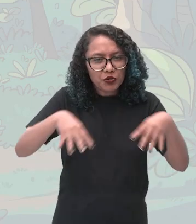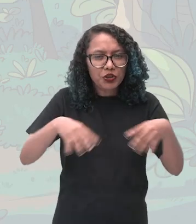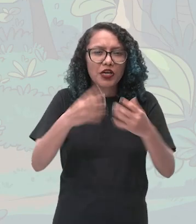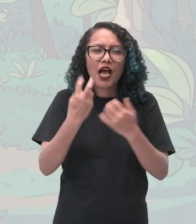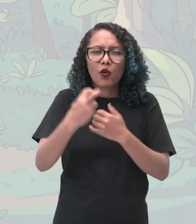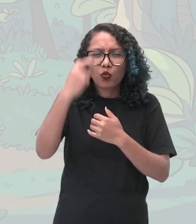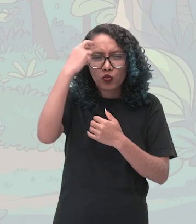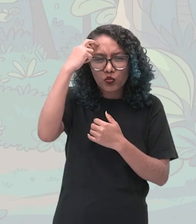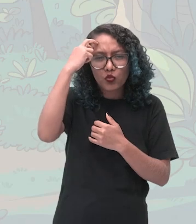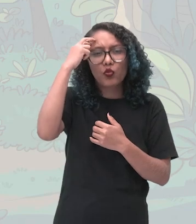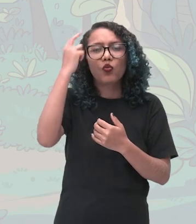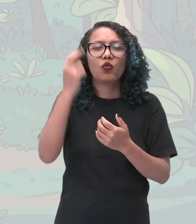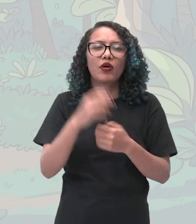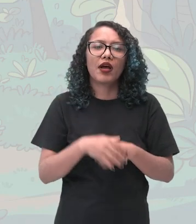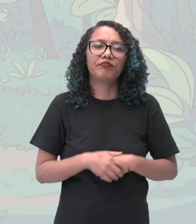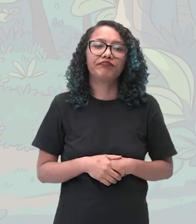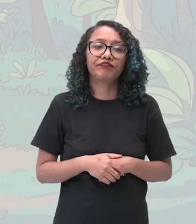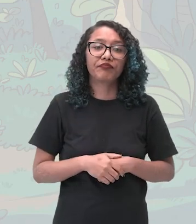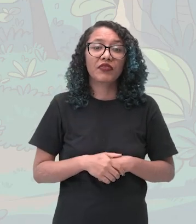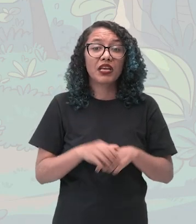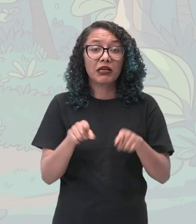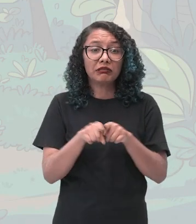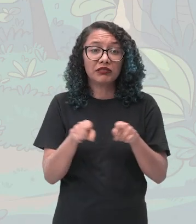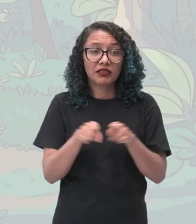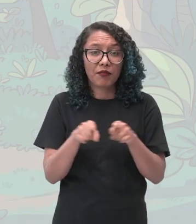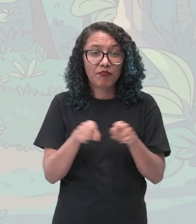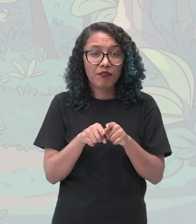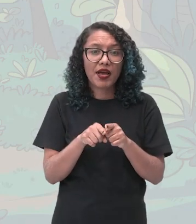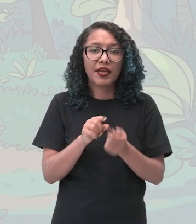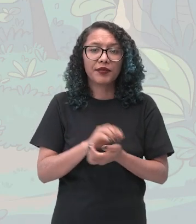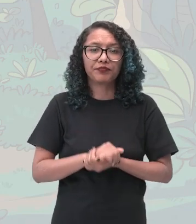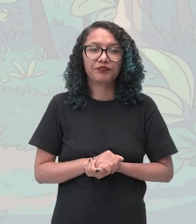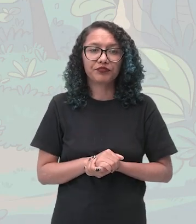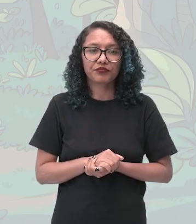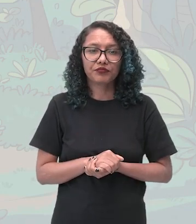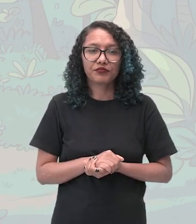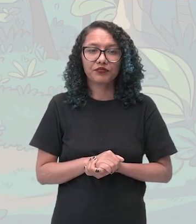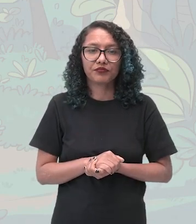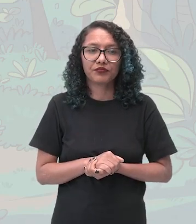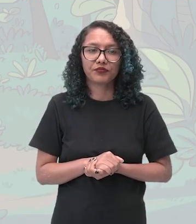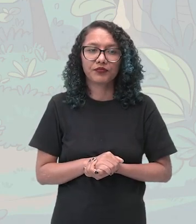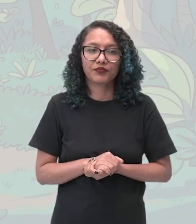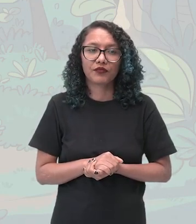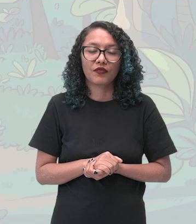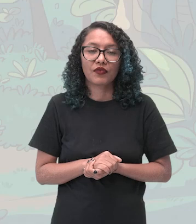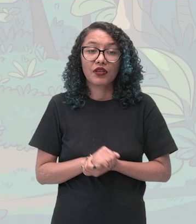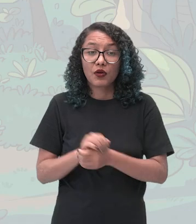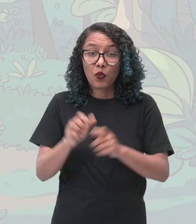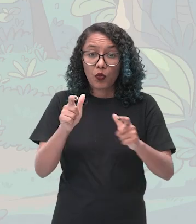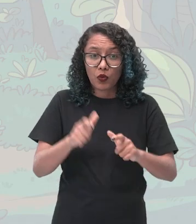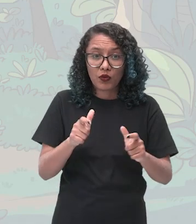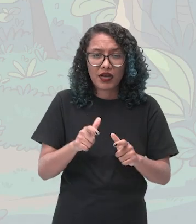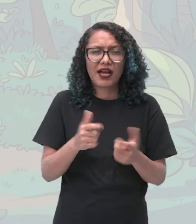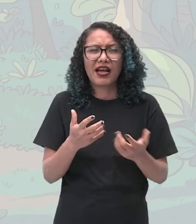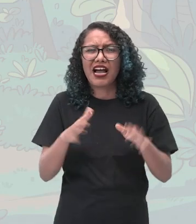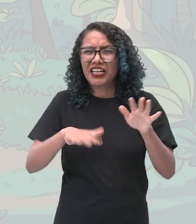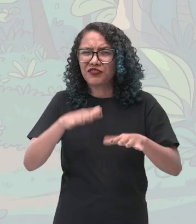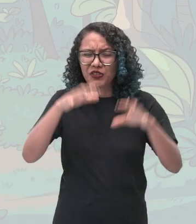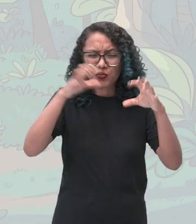fundamentais. Falta água, não chove ou chove demais, sempre nós vamos ter um problema.